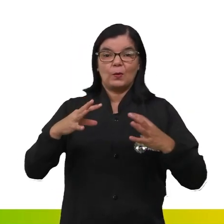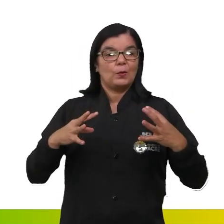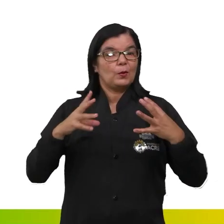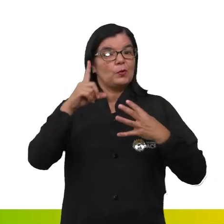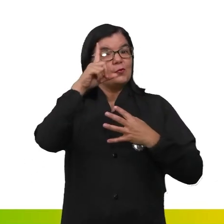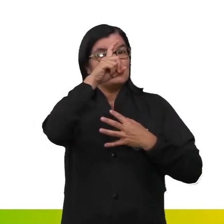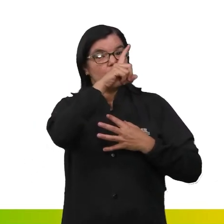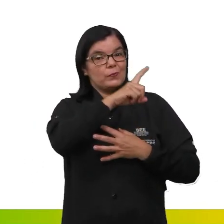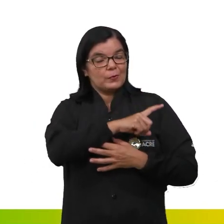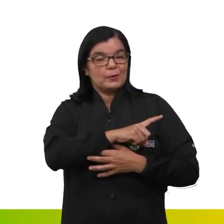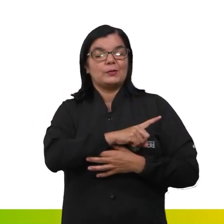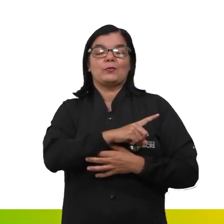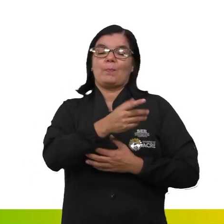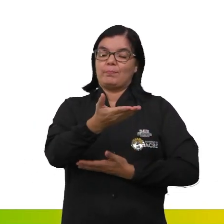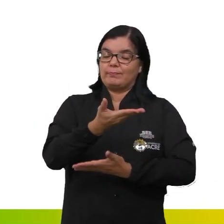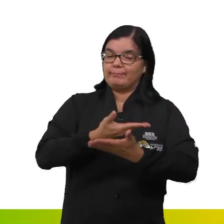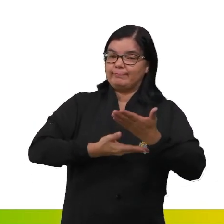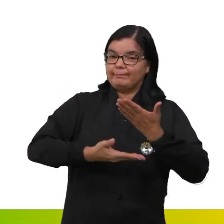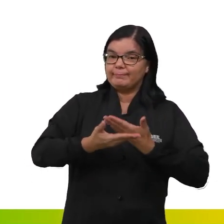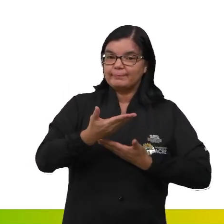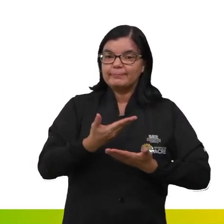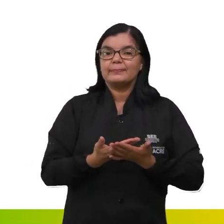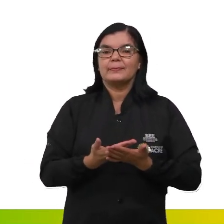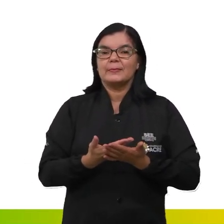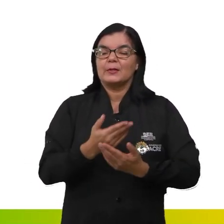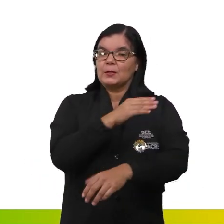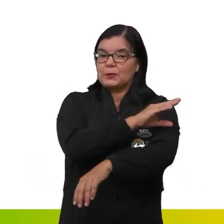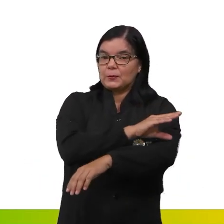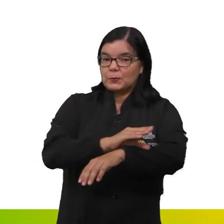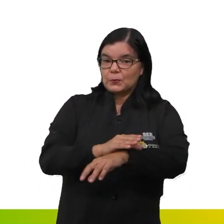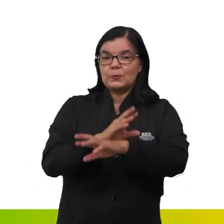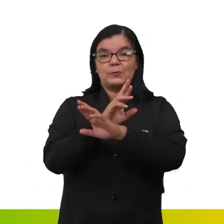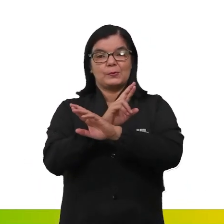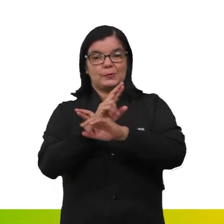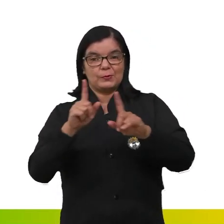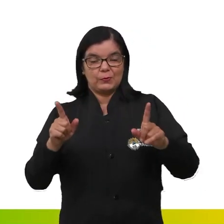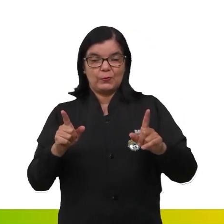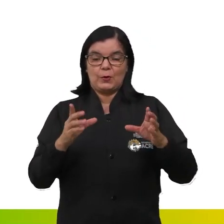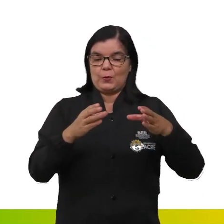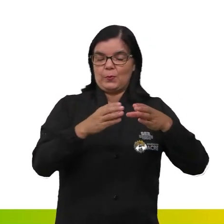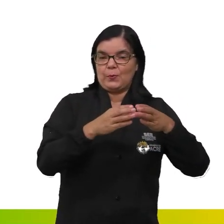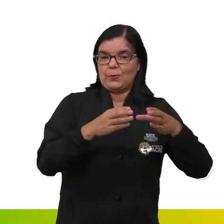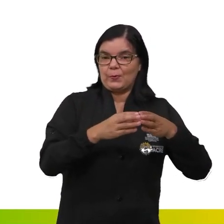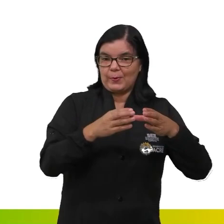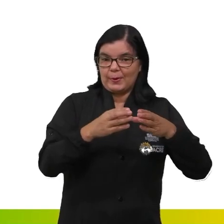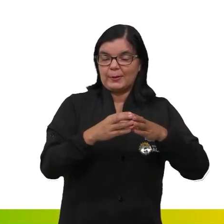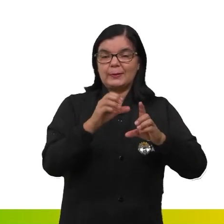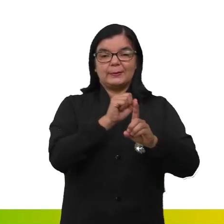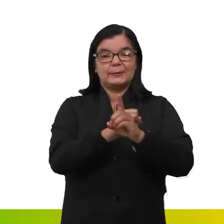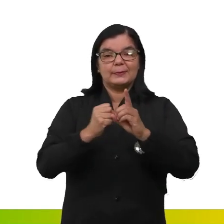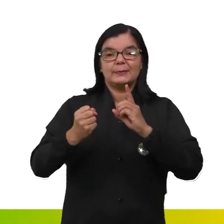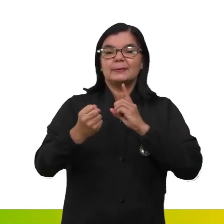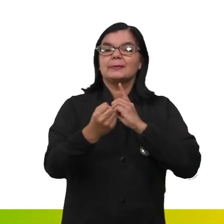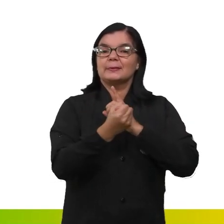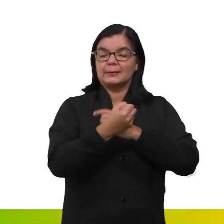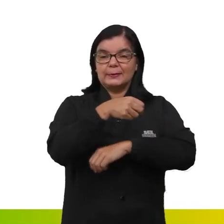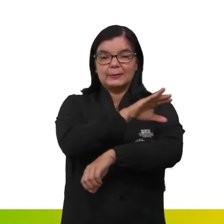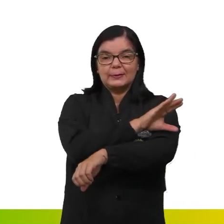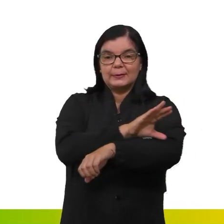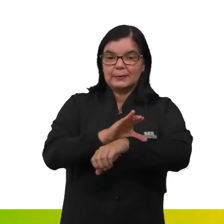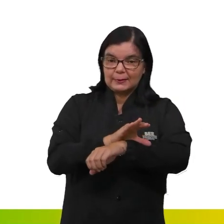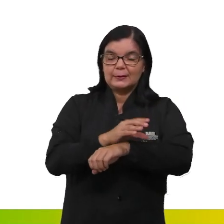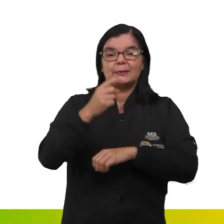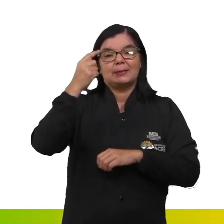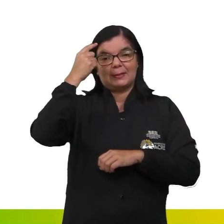complexo marcado pela interação de diversas culturas, etnias, classes sociais e padrões culturais, com